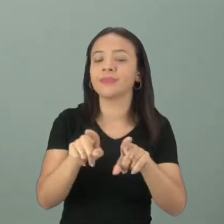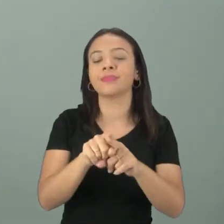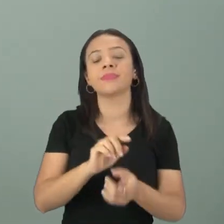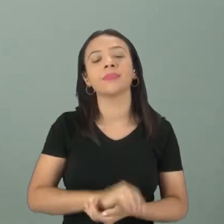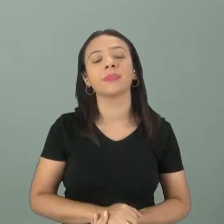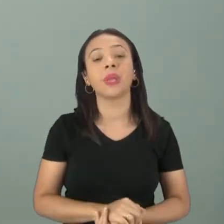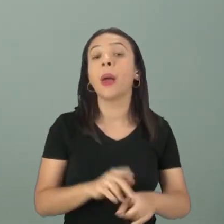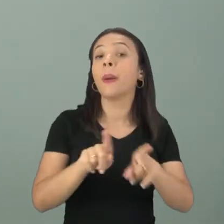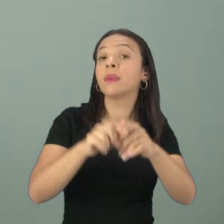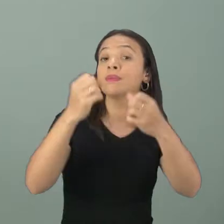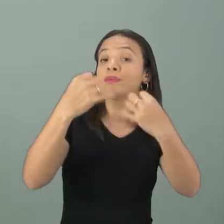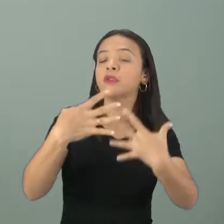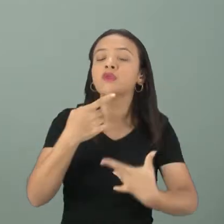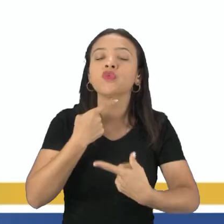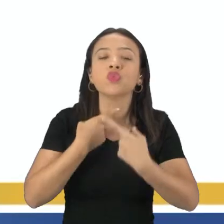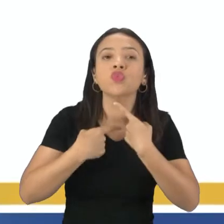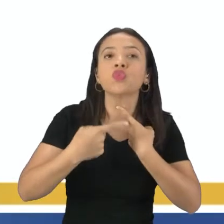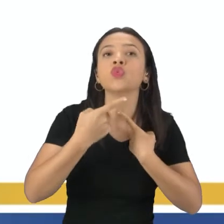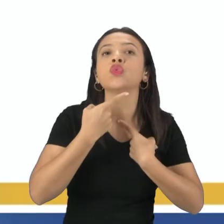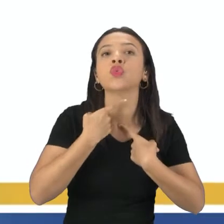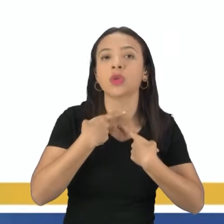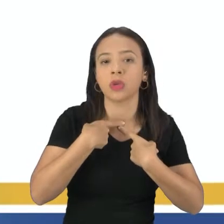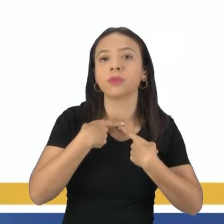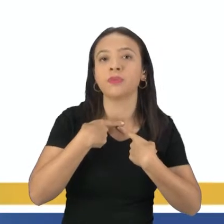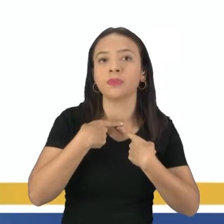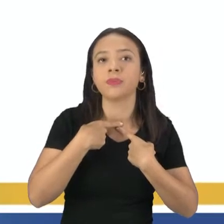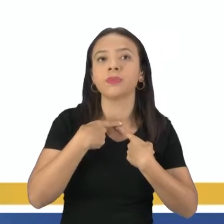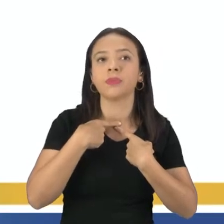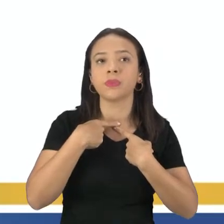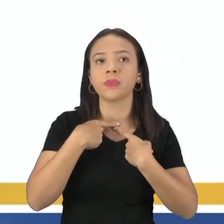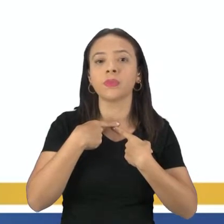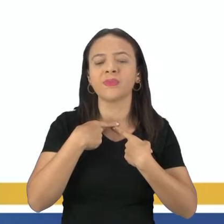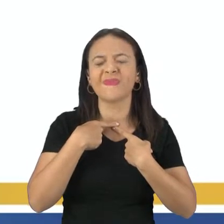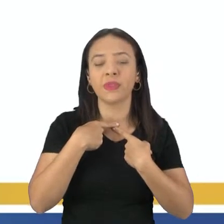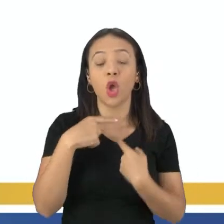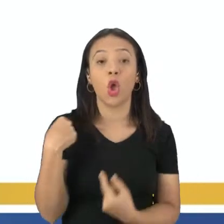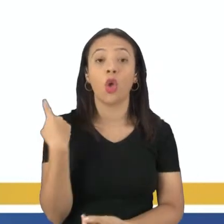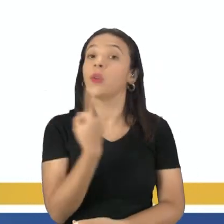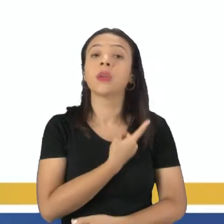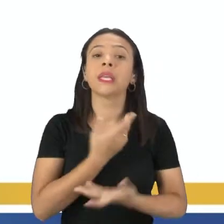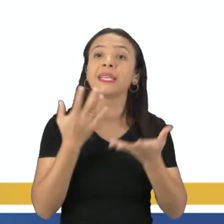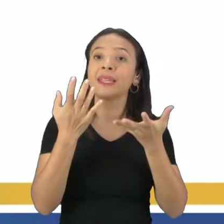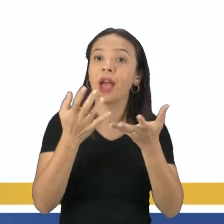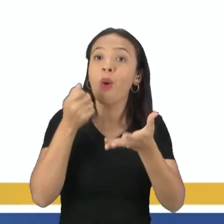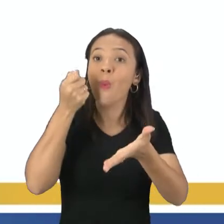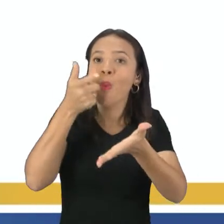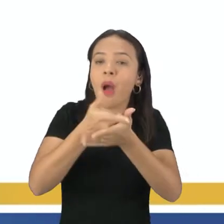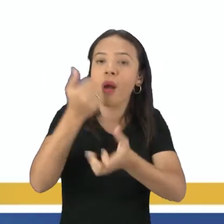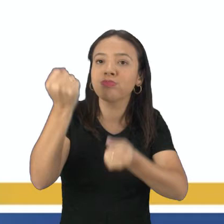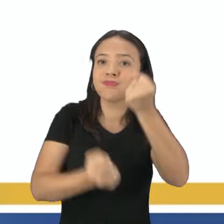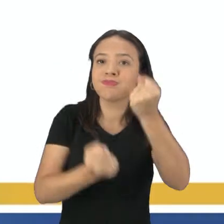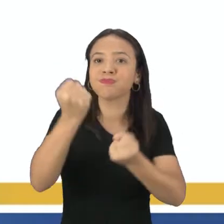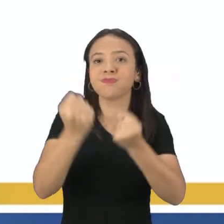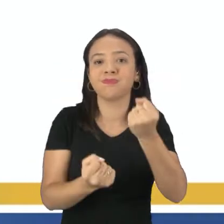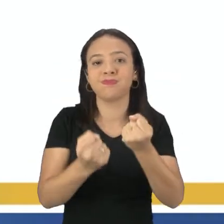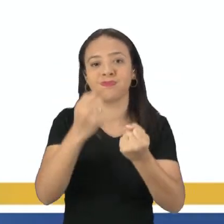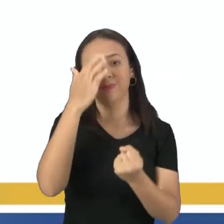para falar sobre desejo, we want to buy a car. Nós queremos comprar um carro.